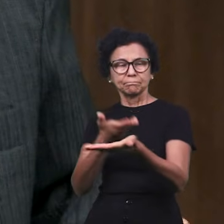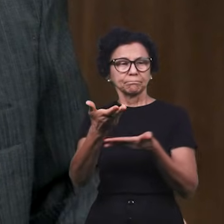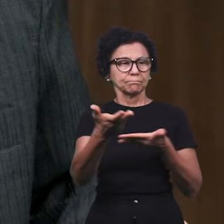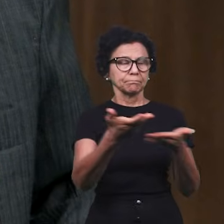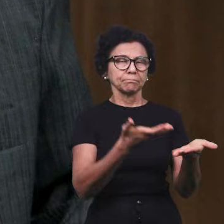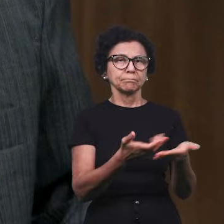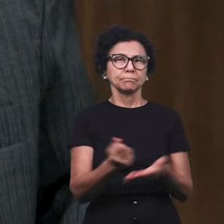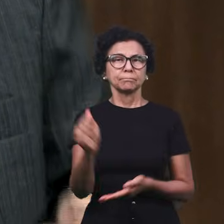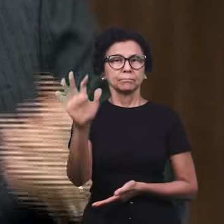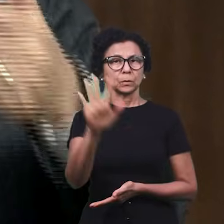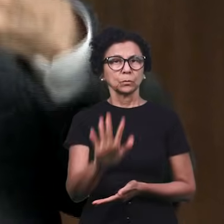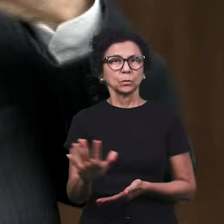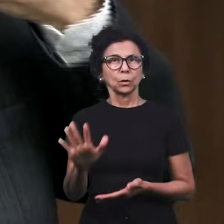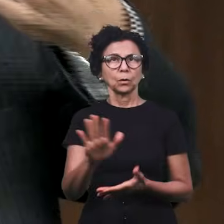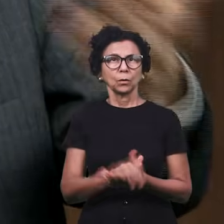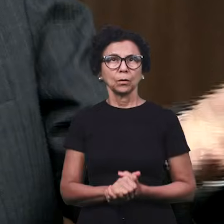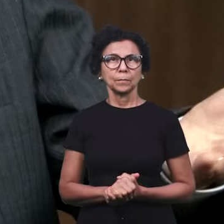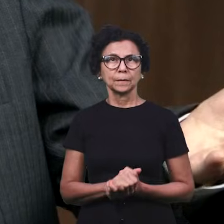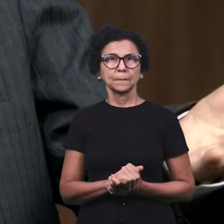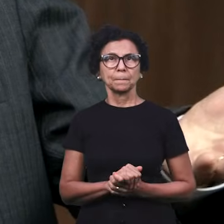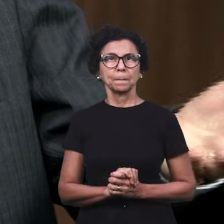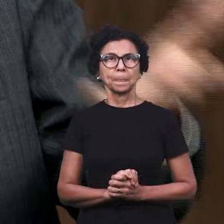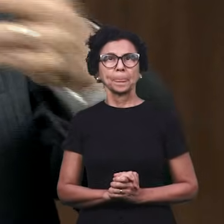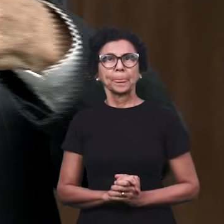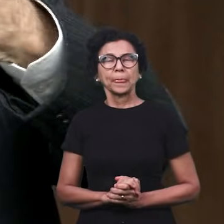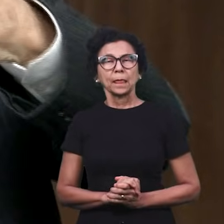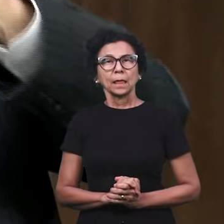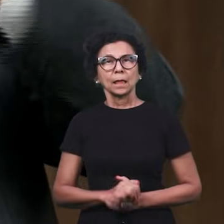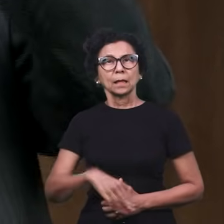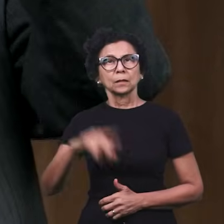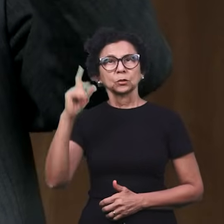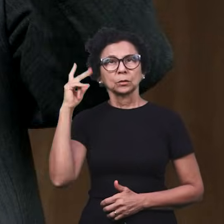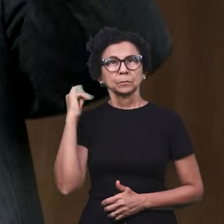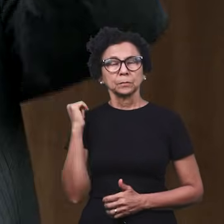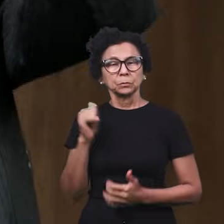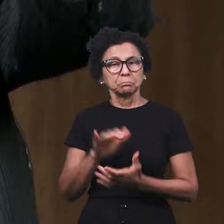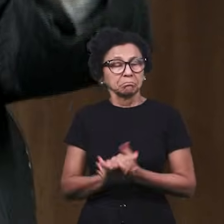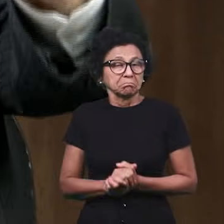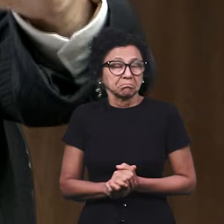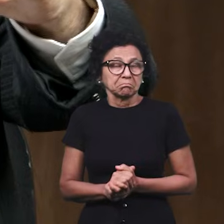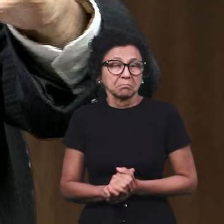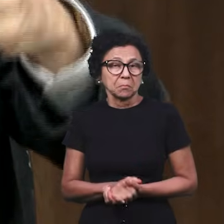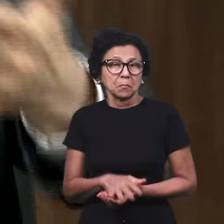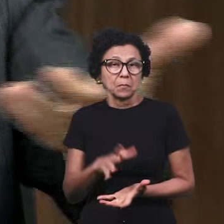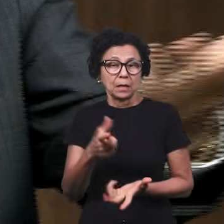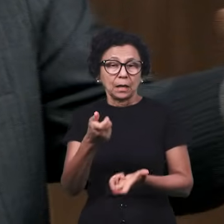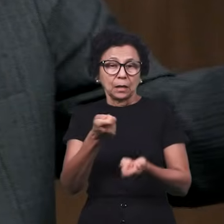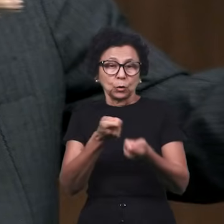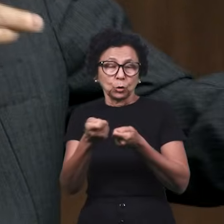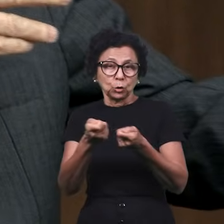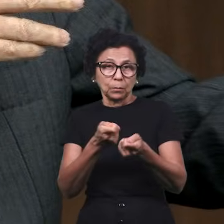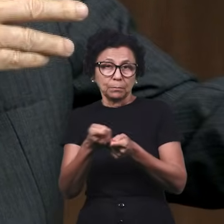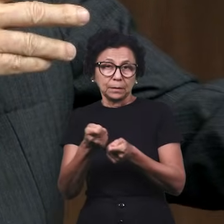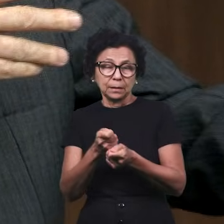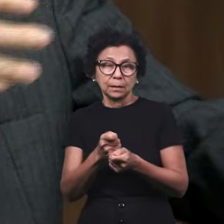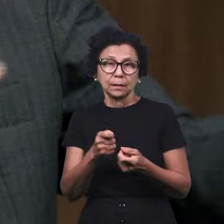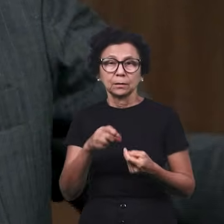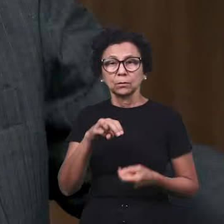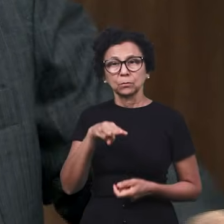Europa, a mudança do centro econômico, que até então era no Mediterrâneo, para o